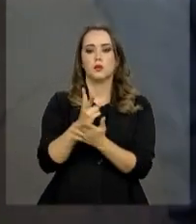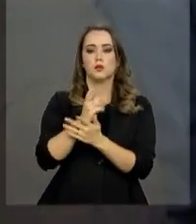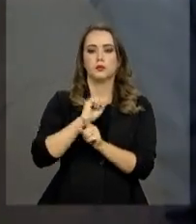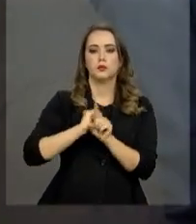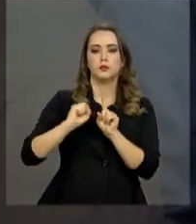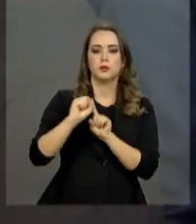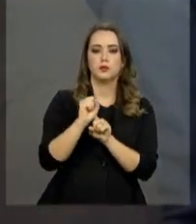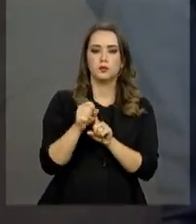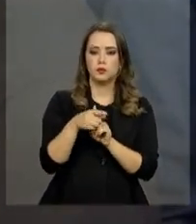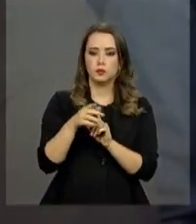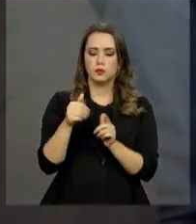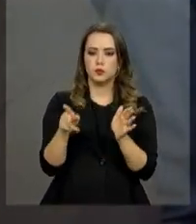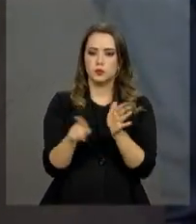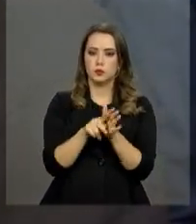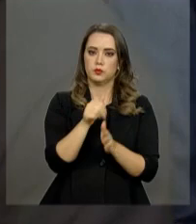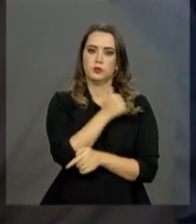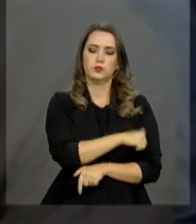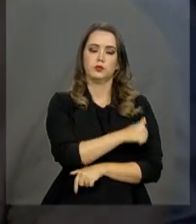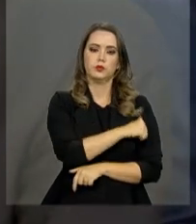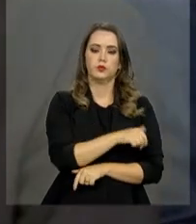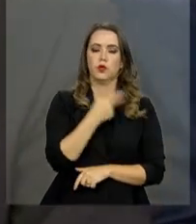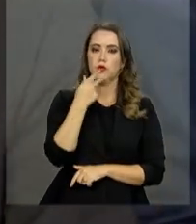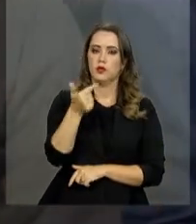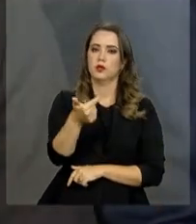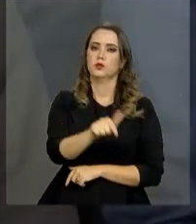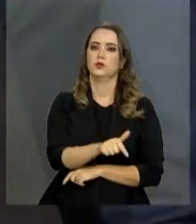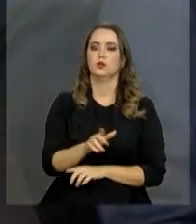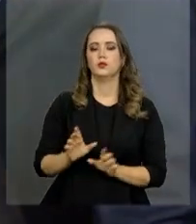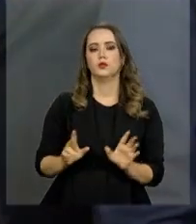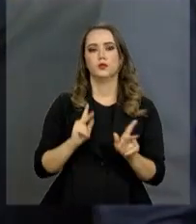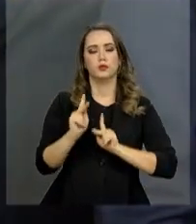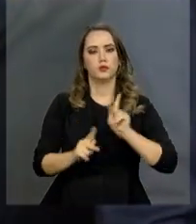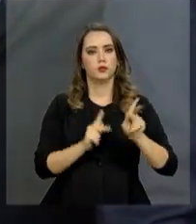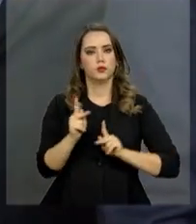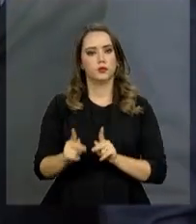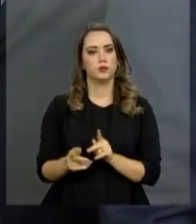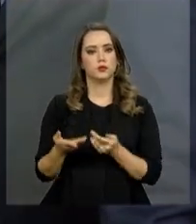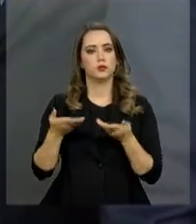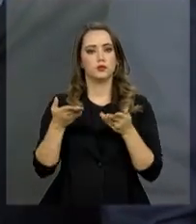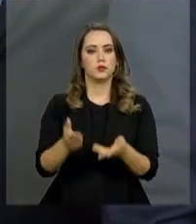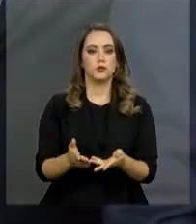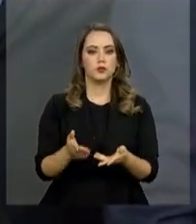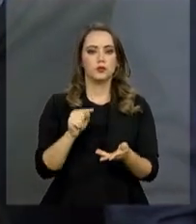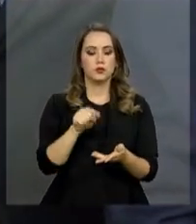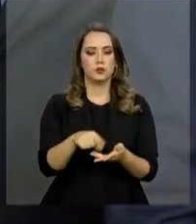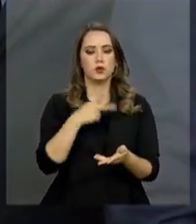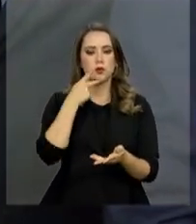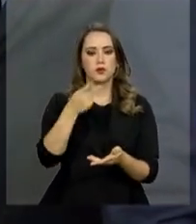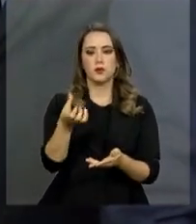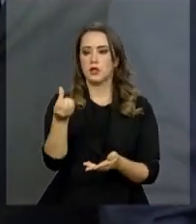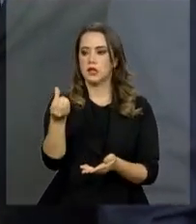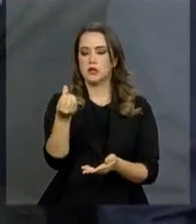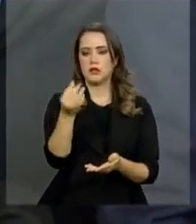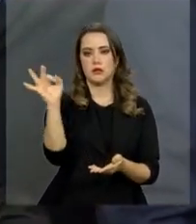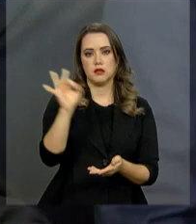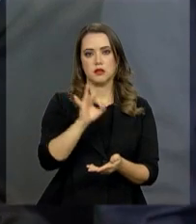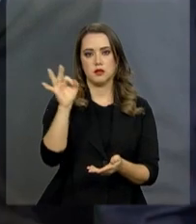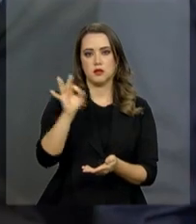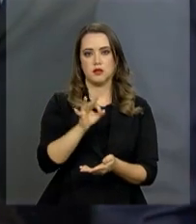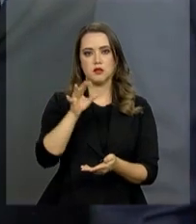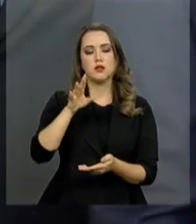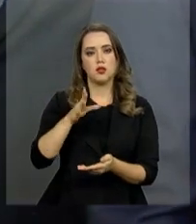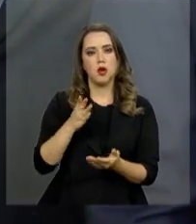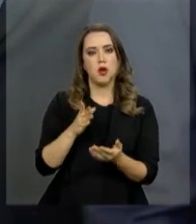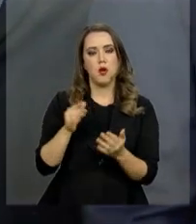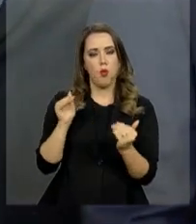sociedade do Rio de Janeiro. Reitero, quando o povo vem na pesquisa e diz que 66% apoia um